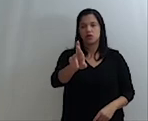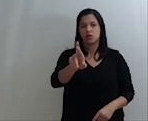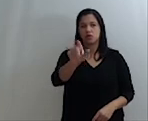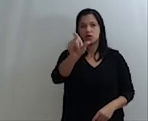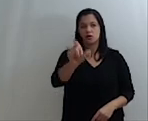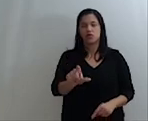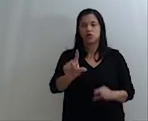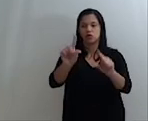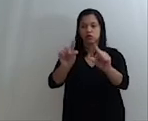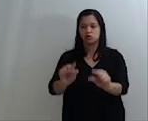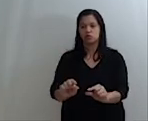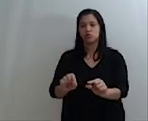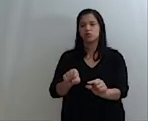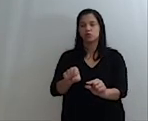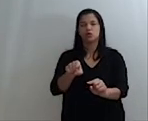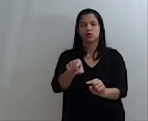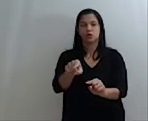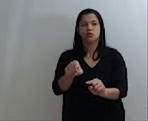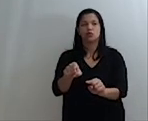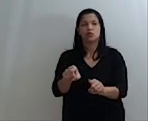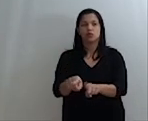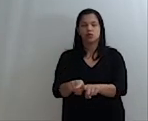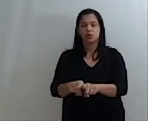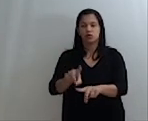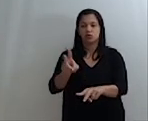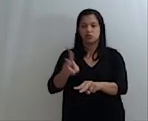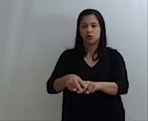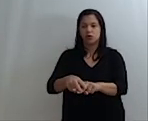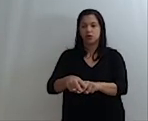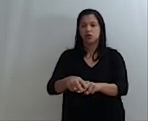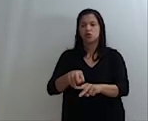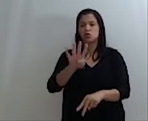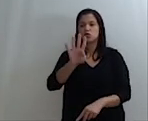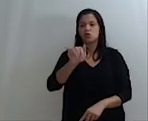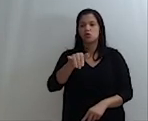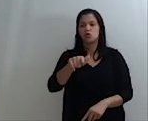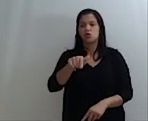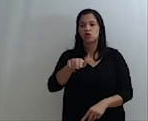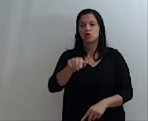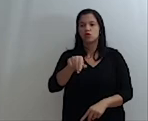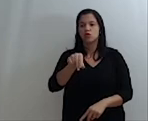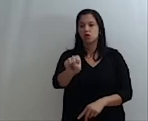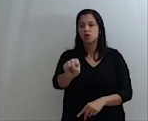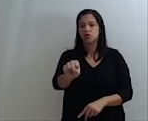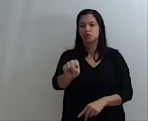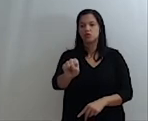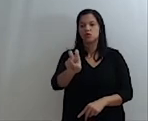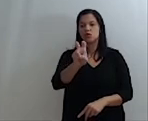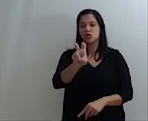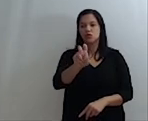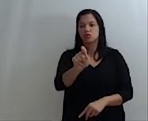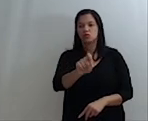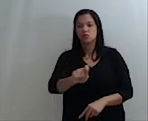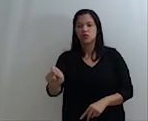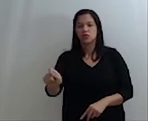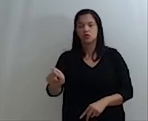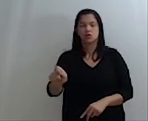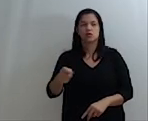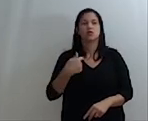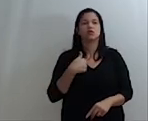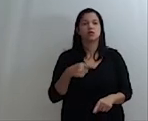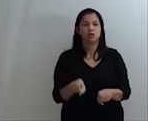e reduzindo a a a sanção para 4 anos e 5 meses de no dia de reclusão e Eu voto ainda